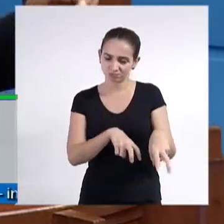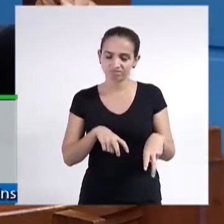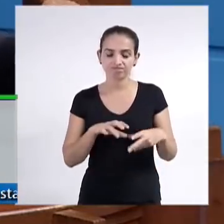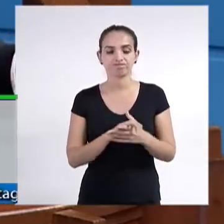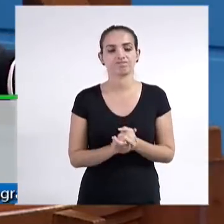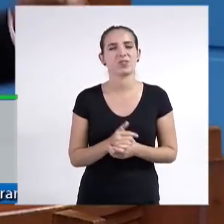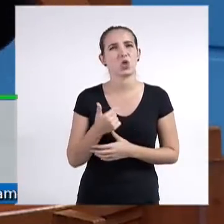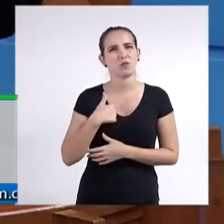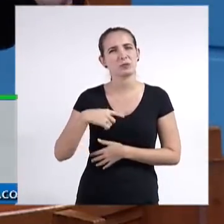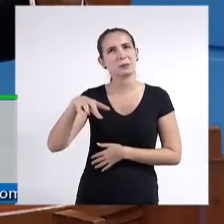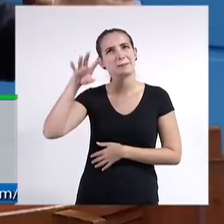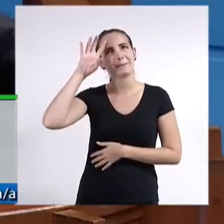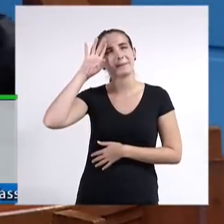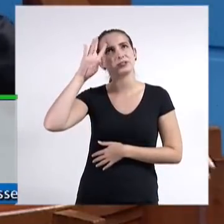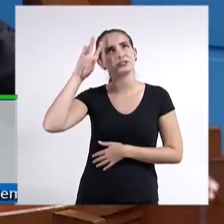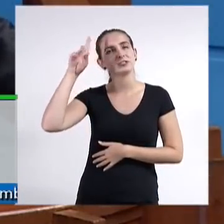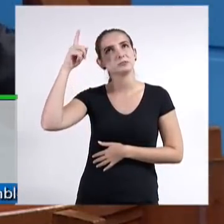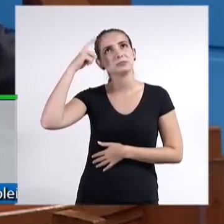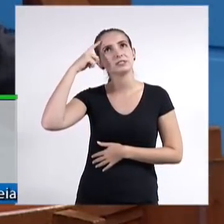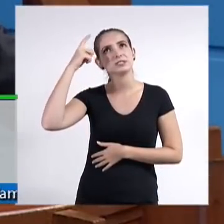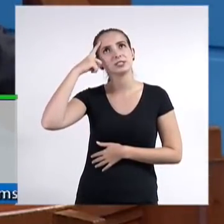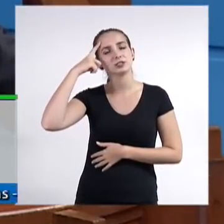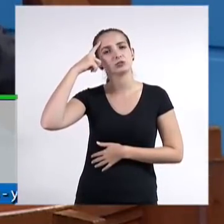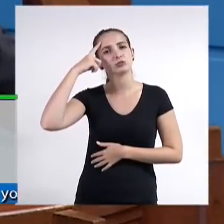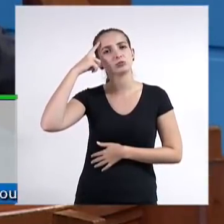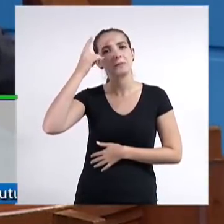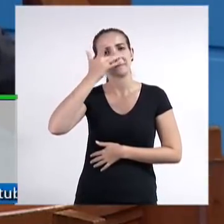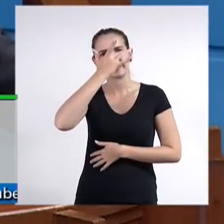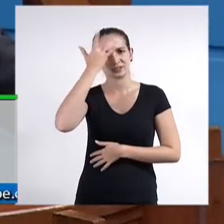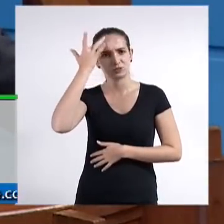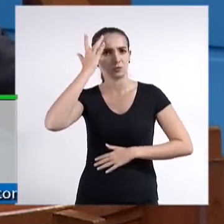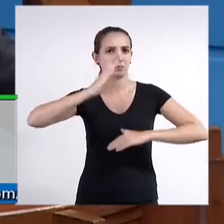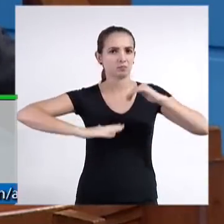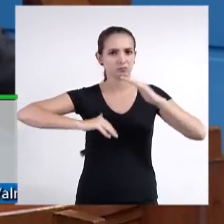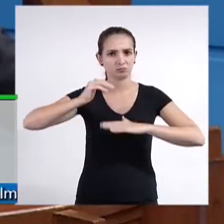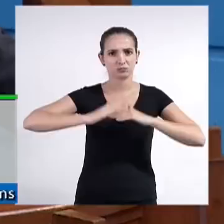eu fico imaginando o professor,